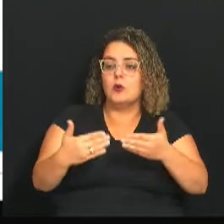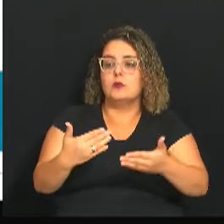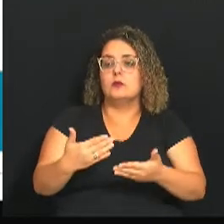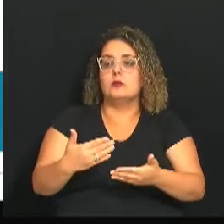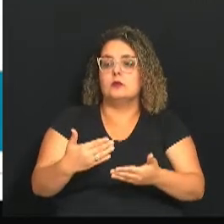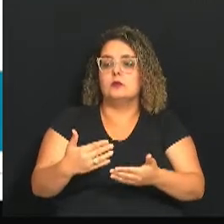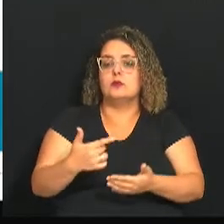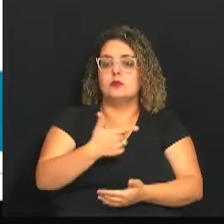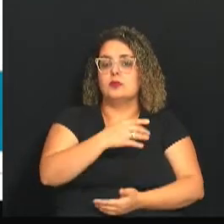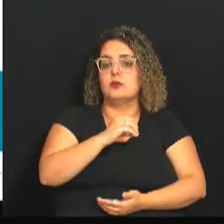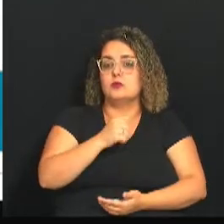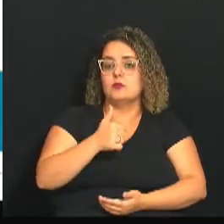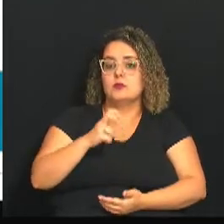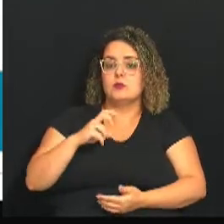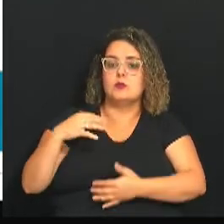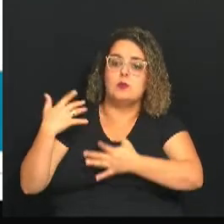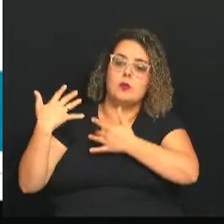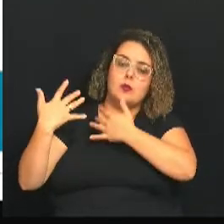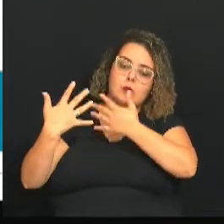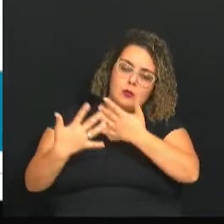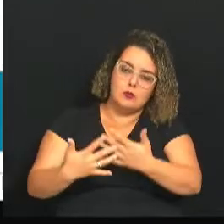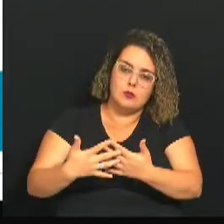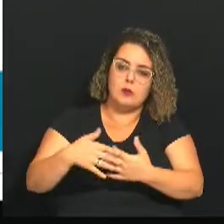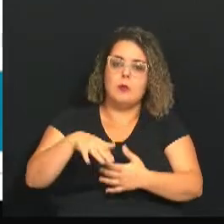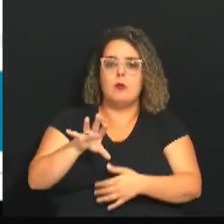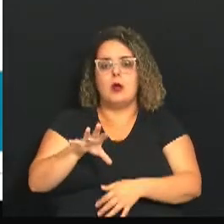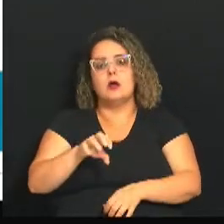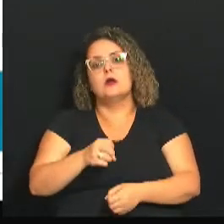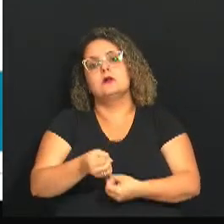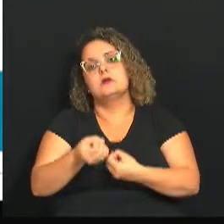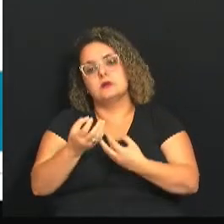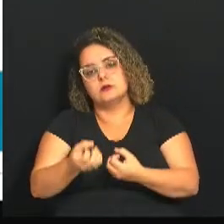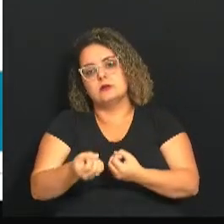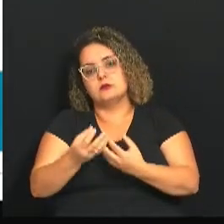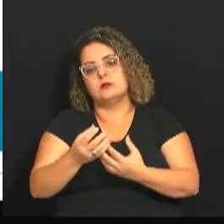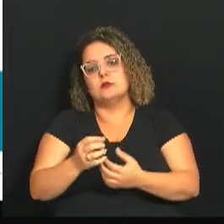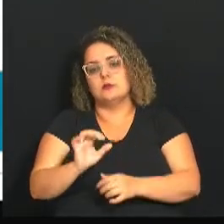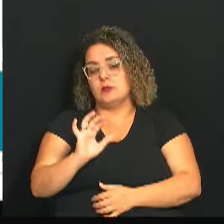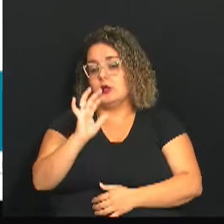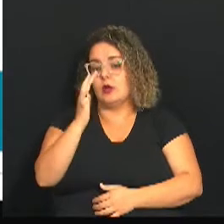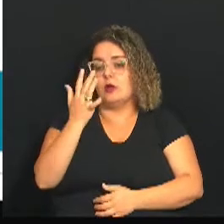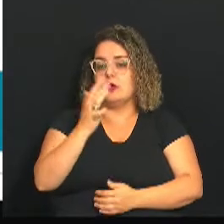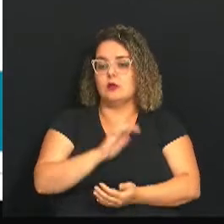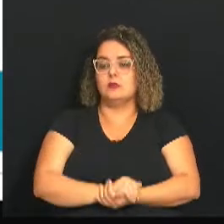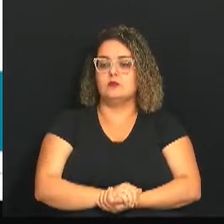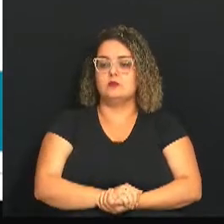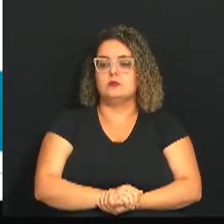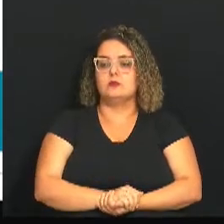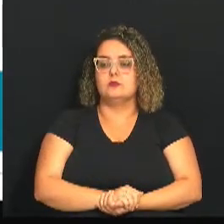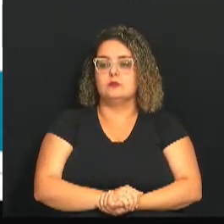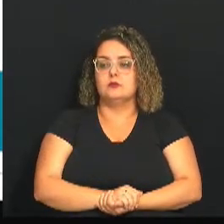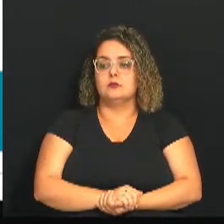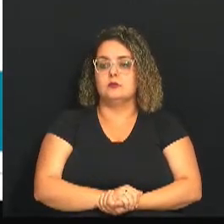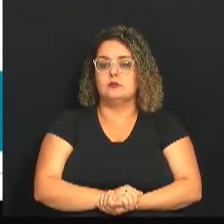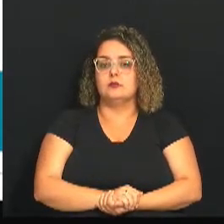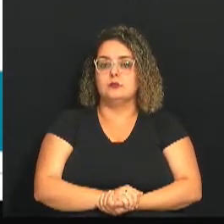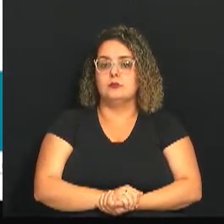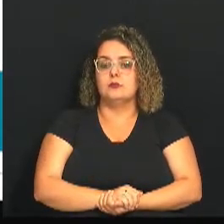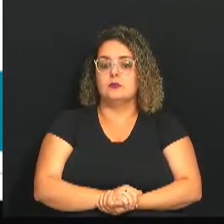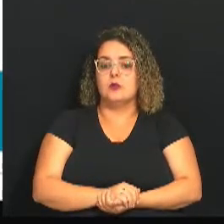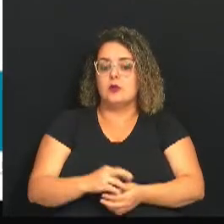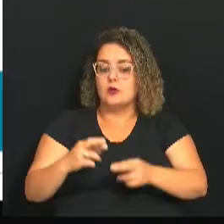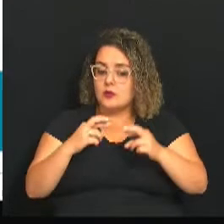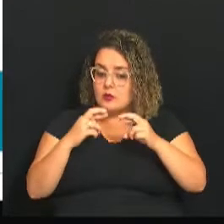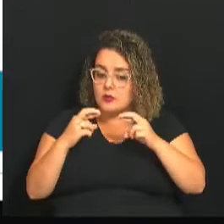então incorporando mais dados e mais eventos. Investigar também o papel da intensidade das chuvas